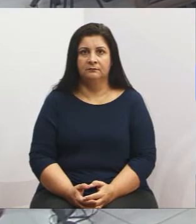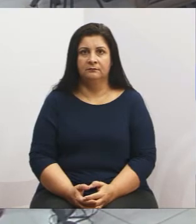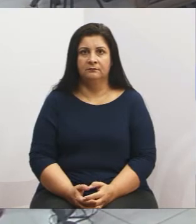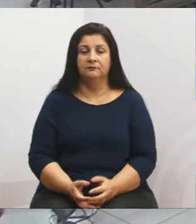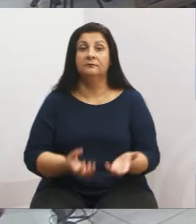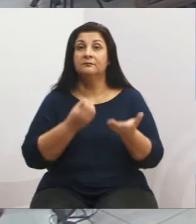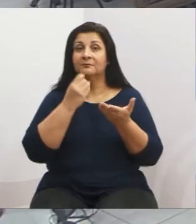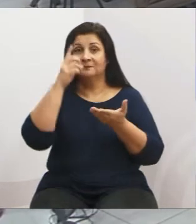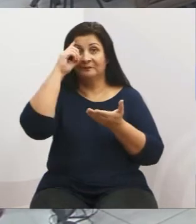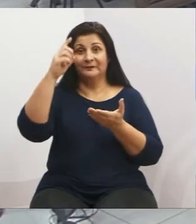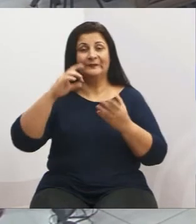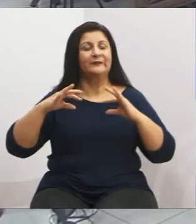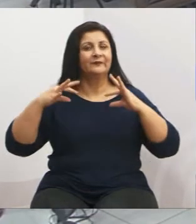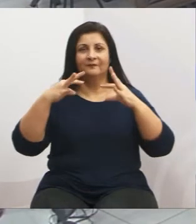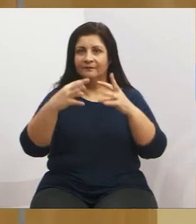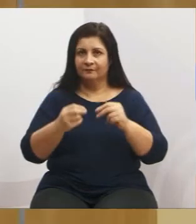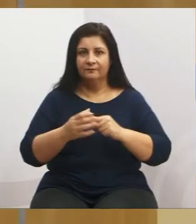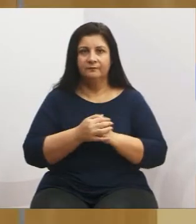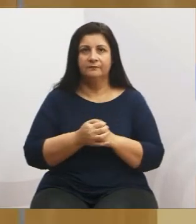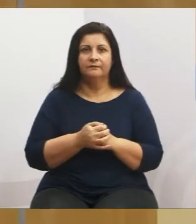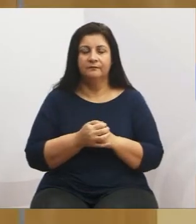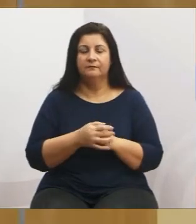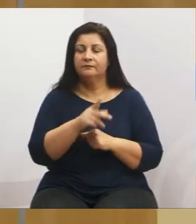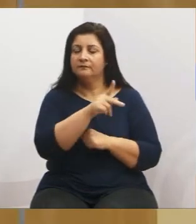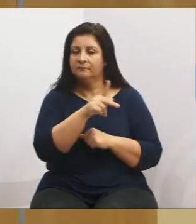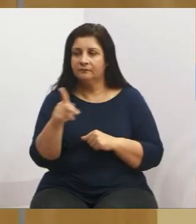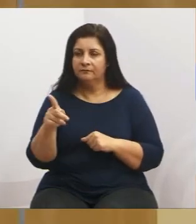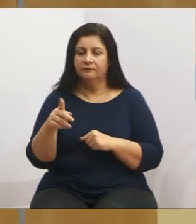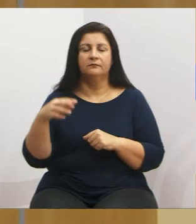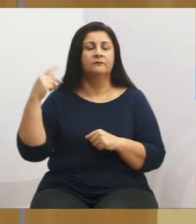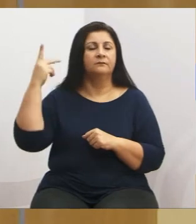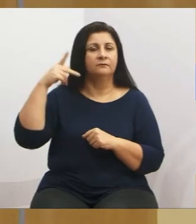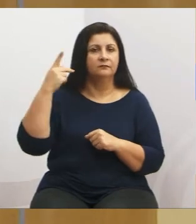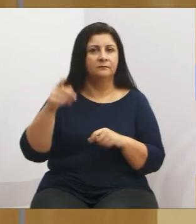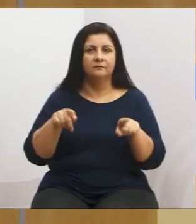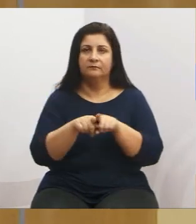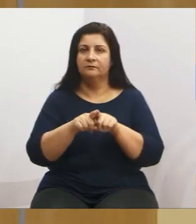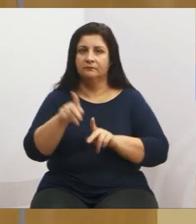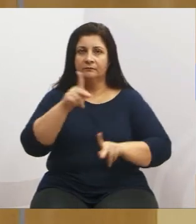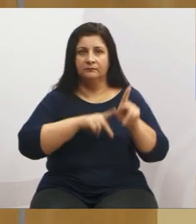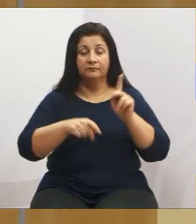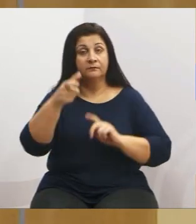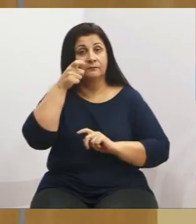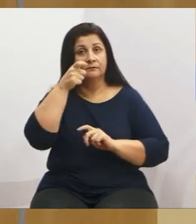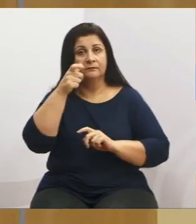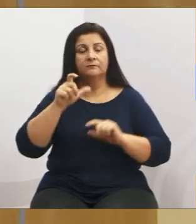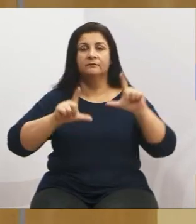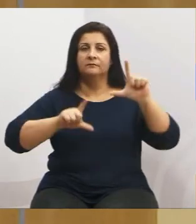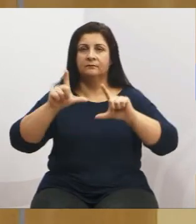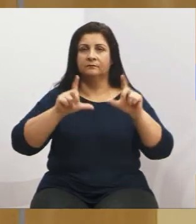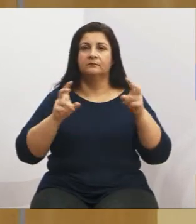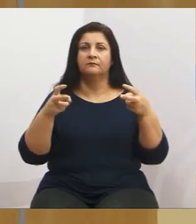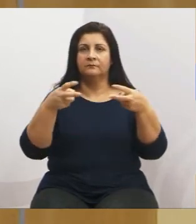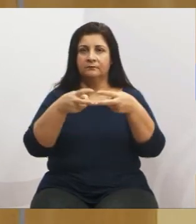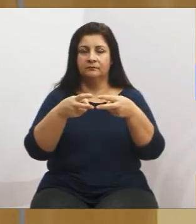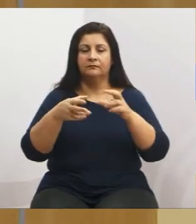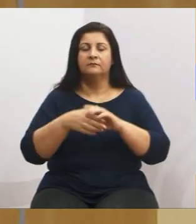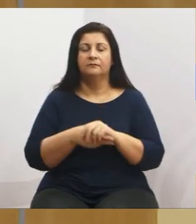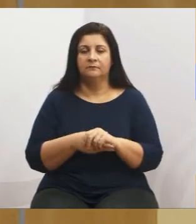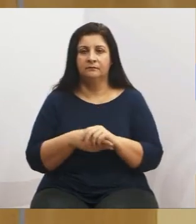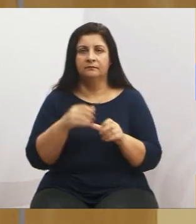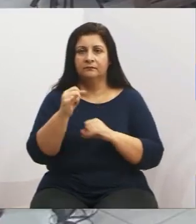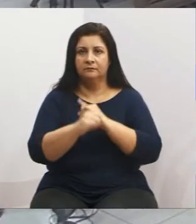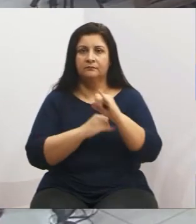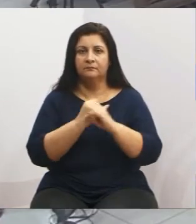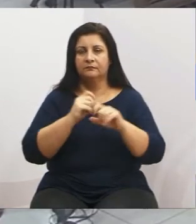Bom dia a todos, presidente Paulinho, nobres colegas vereadores e os munícipes que nos acompanham pela TV Câmara através da internet e da TV. O